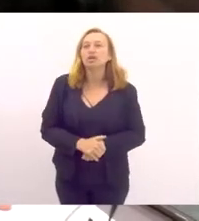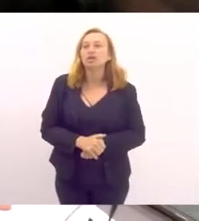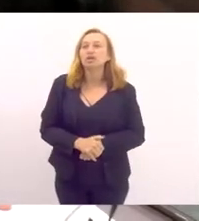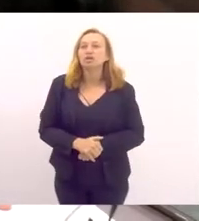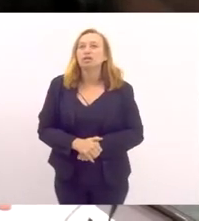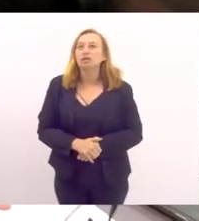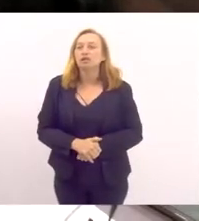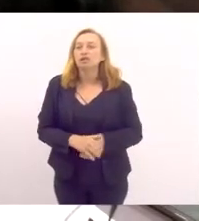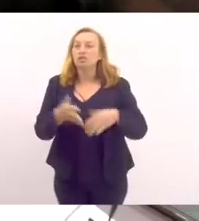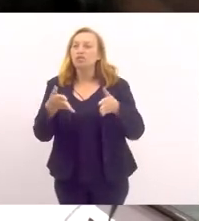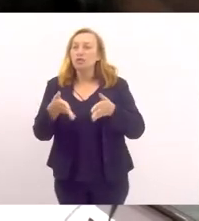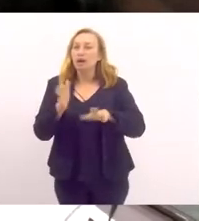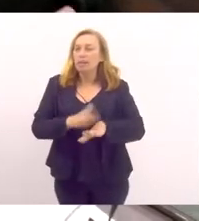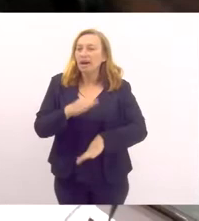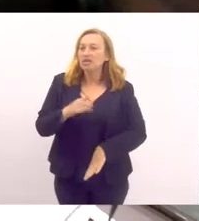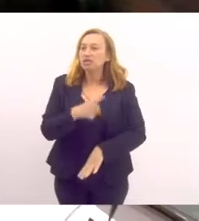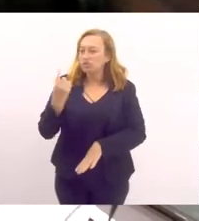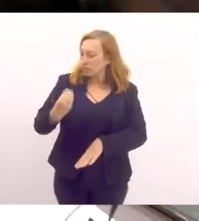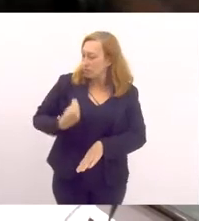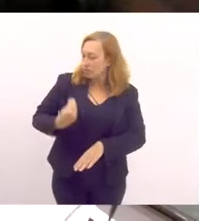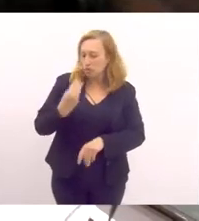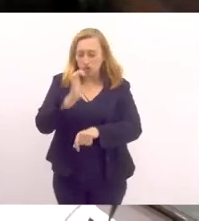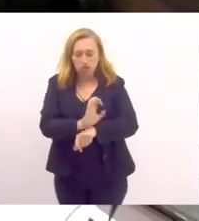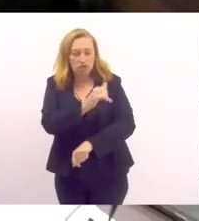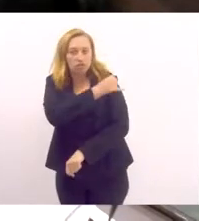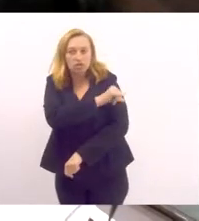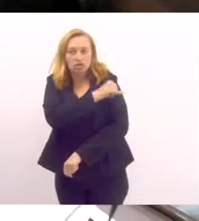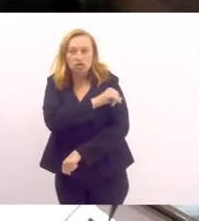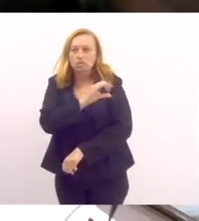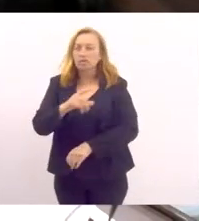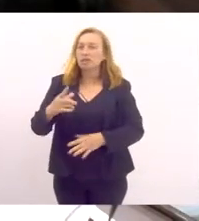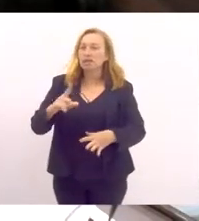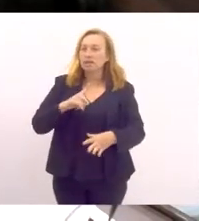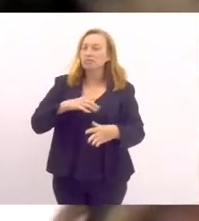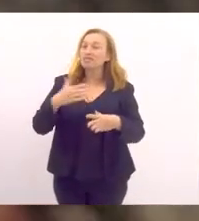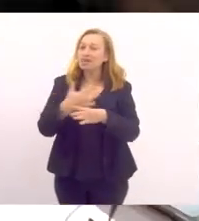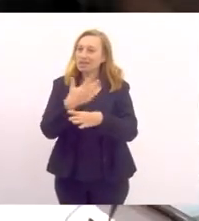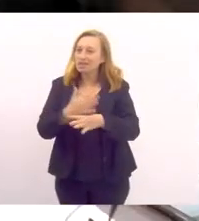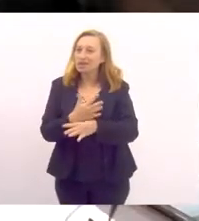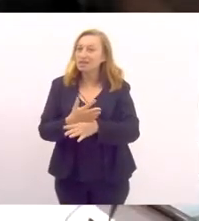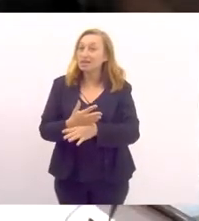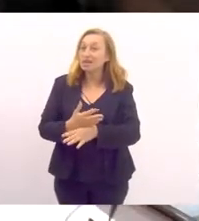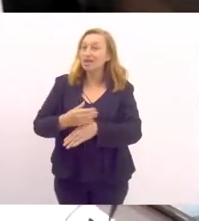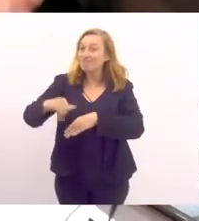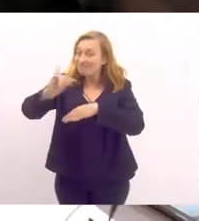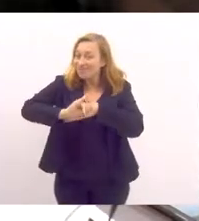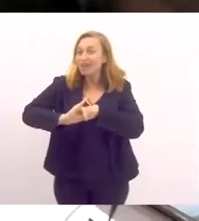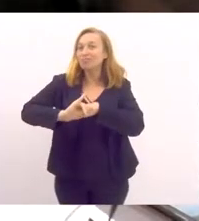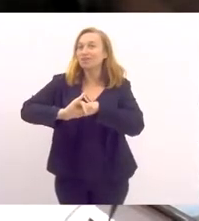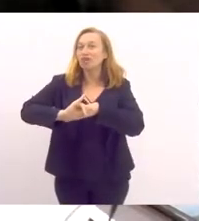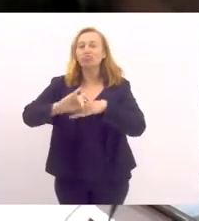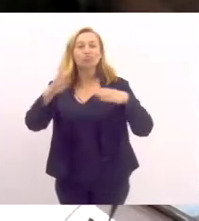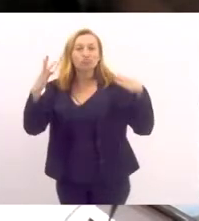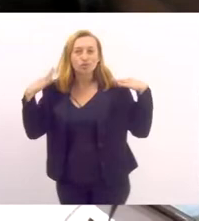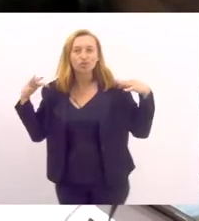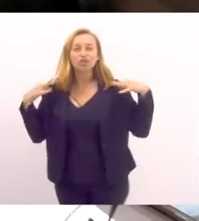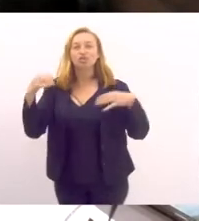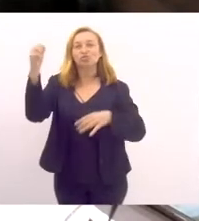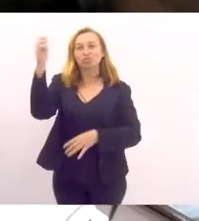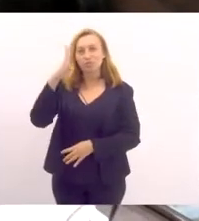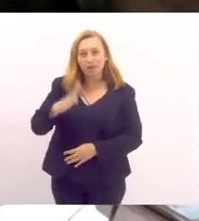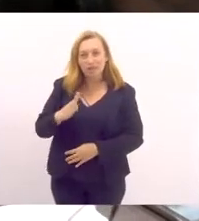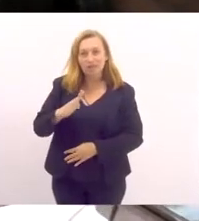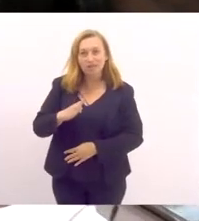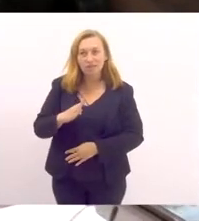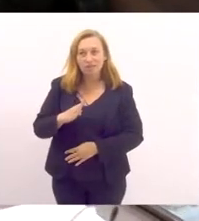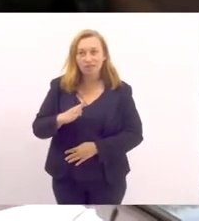frisar que nós vivemos no estado do Rio de Janeiro e que temos a cidade que é a capital do turismo no Brasil,